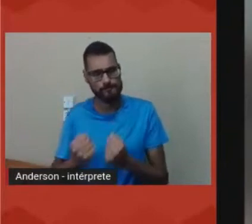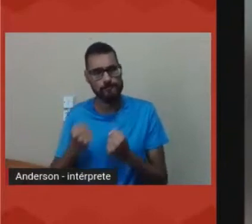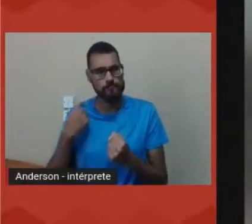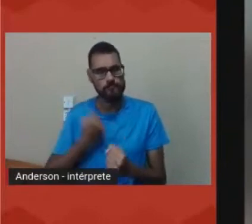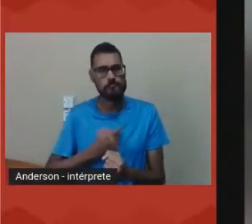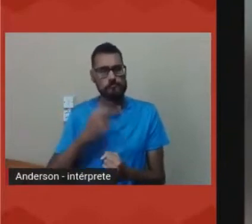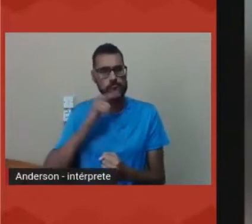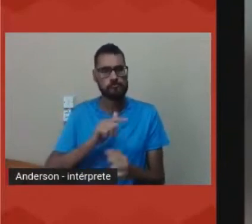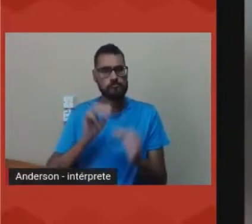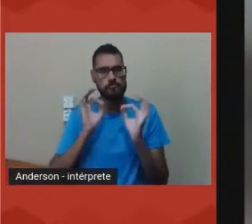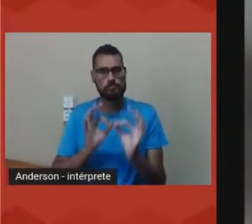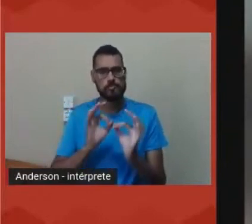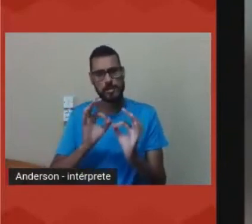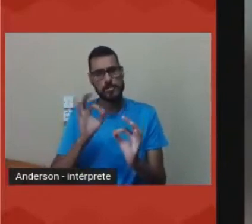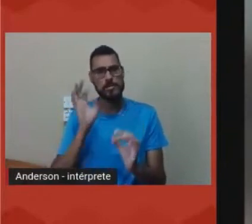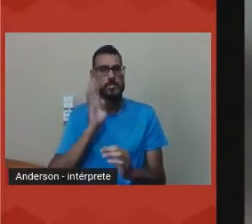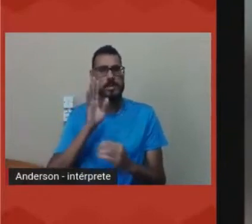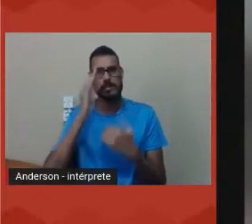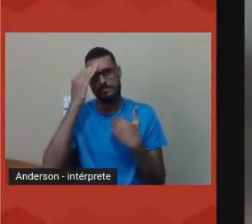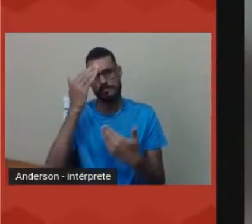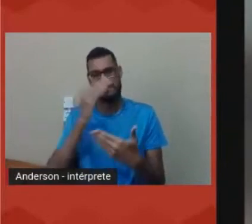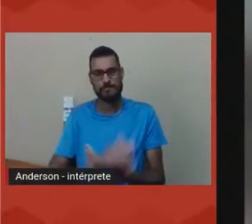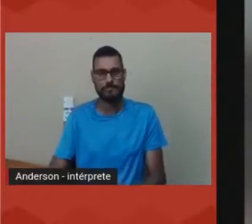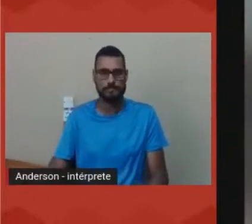Isso é o mais legal. Valeu mesmo.